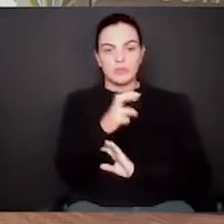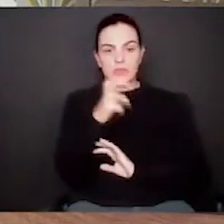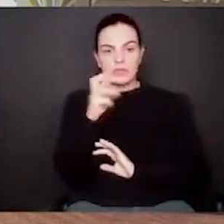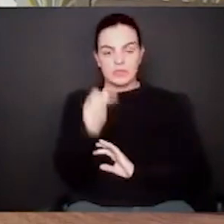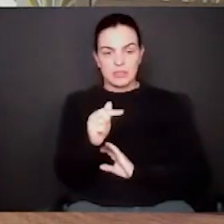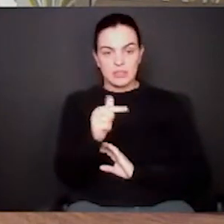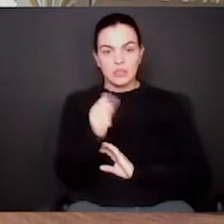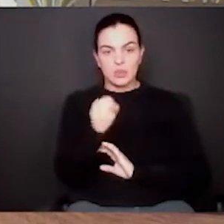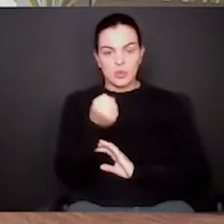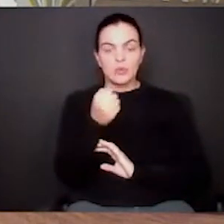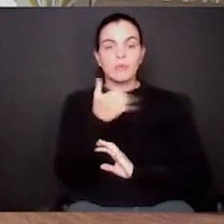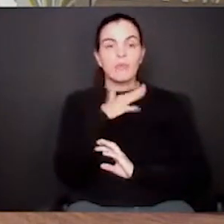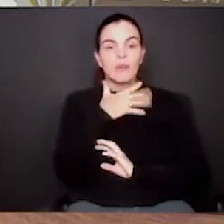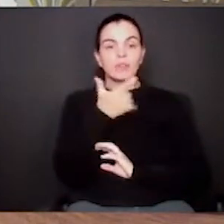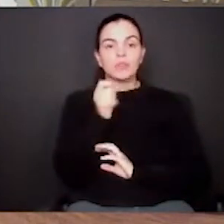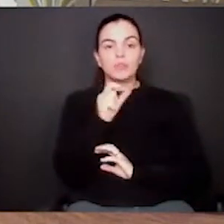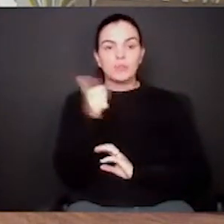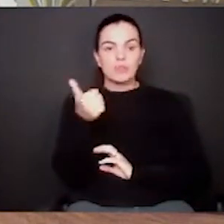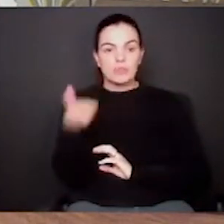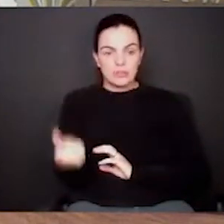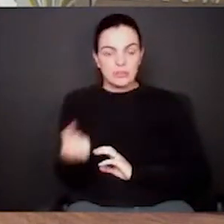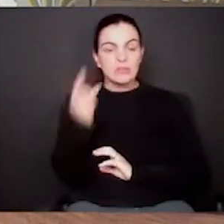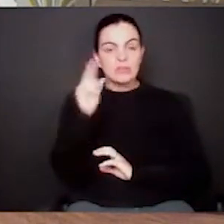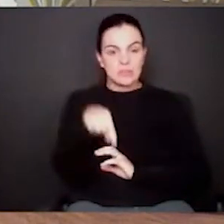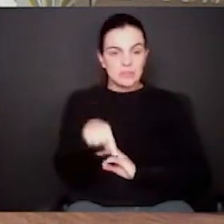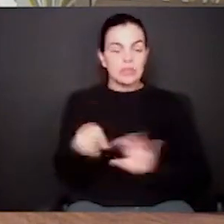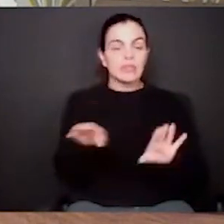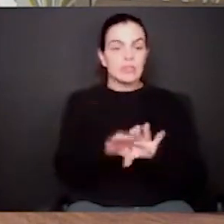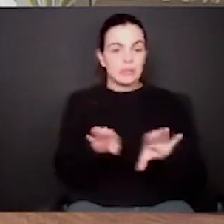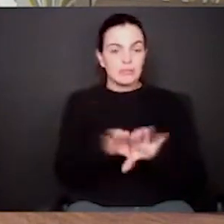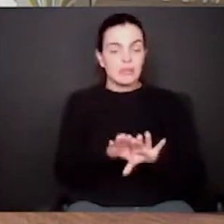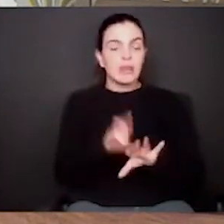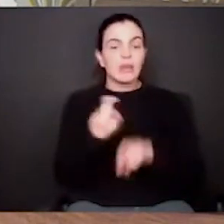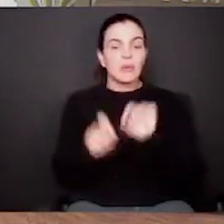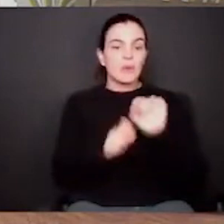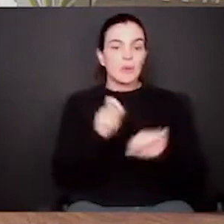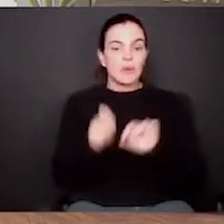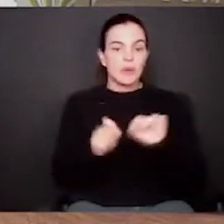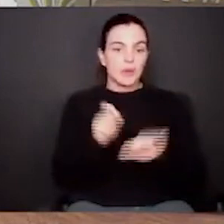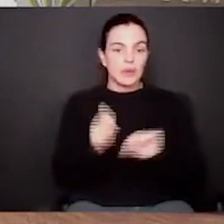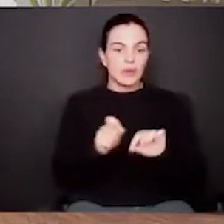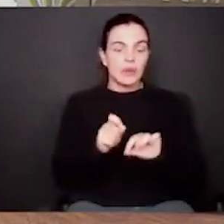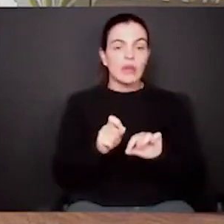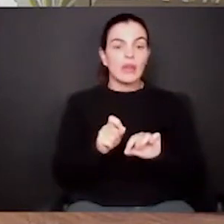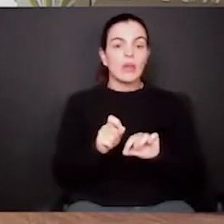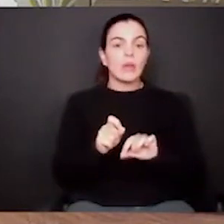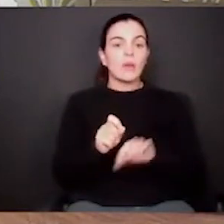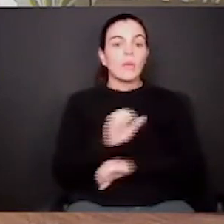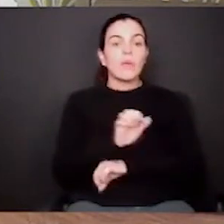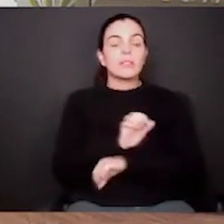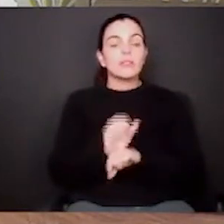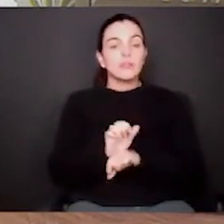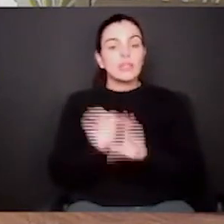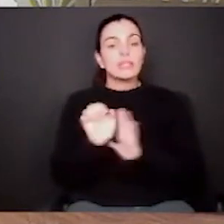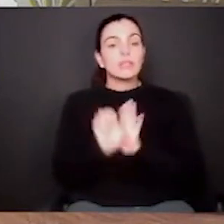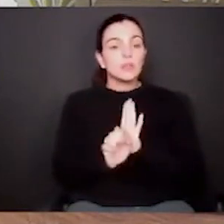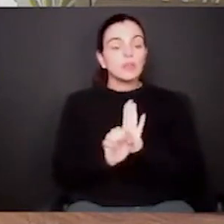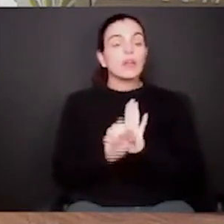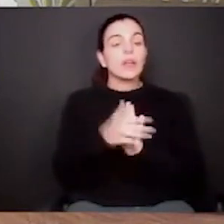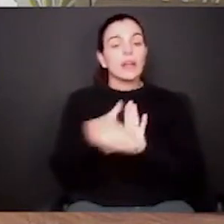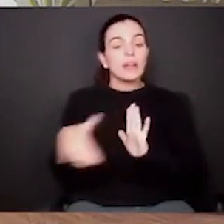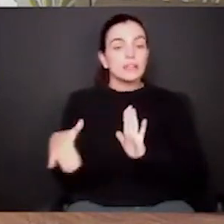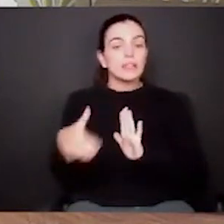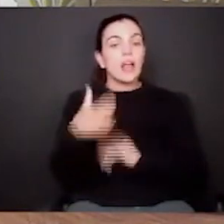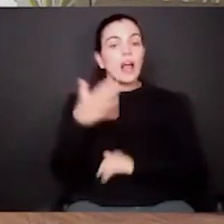2016, mas ele também é construído na esteira do Estatuto da Criança e do Adolescente. Afinal de contas, o Estatuto da Criança e do